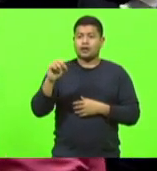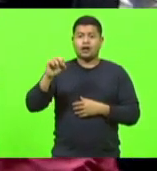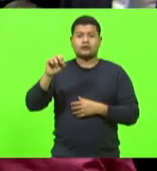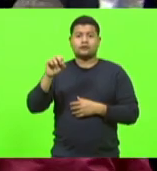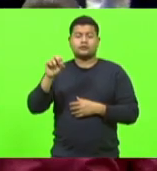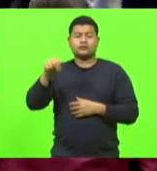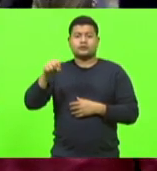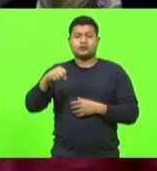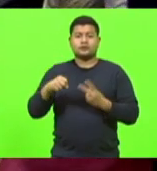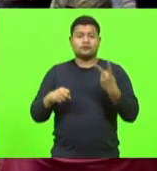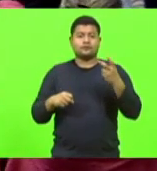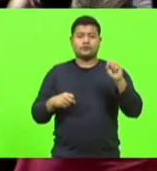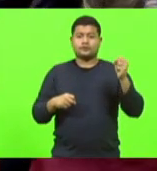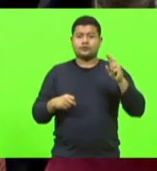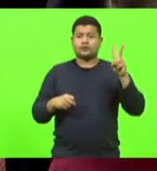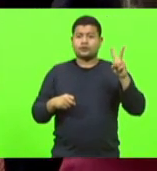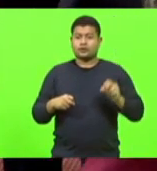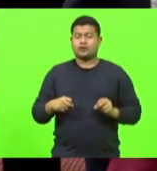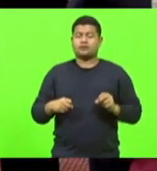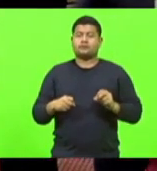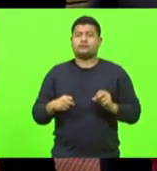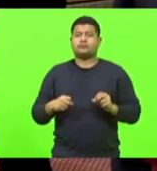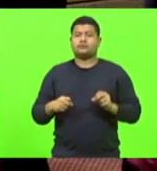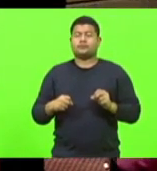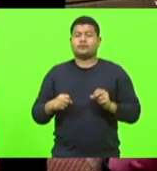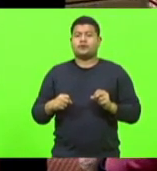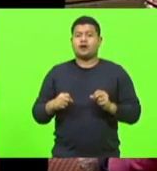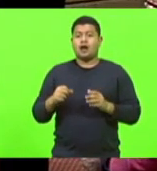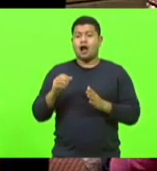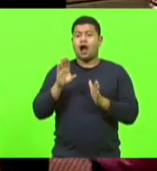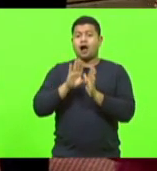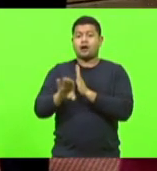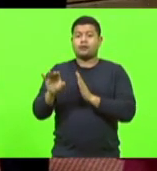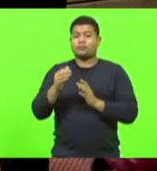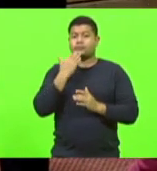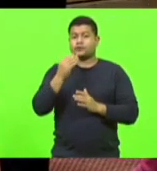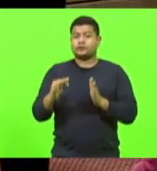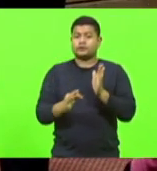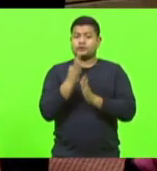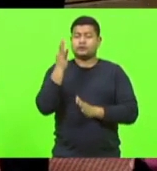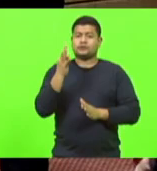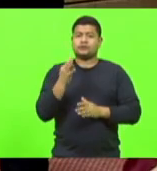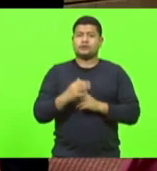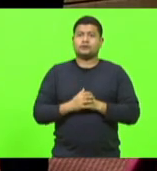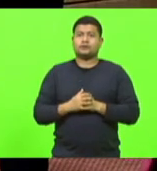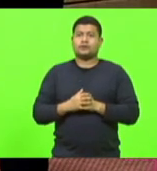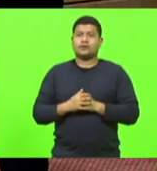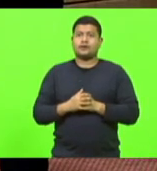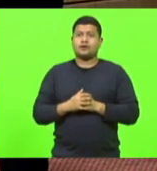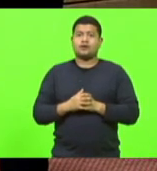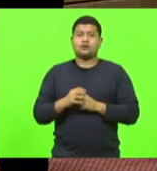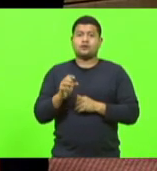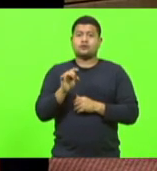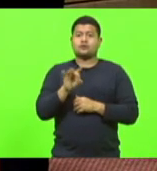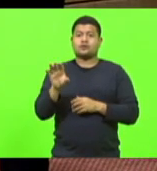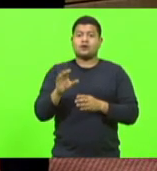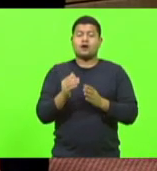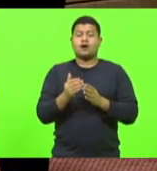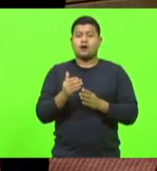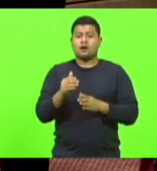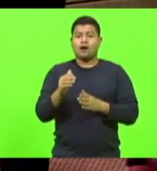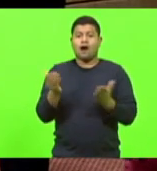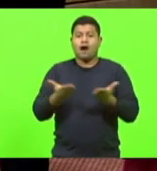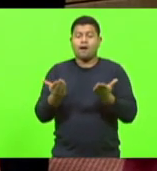não rejeitado o pedido de destaque esta presidência encerrada a presença presença e provoca outra seção extra ordinária